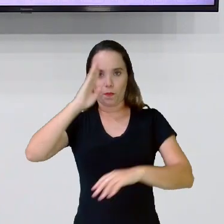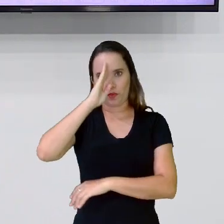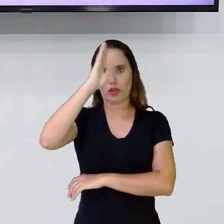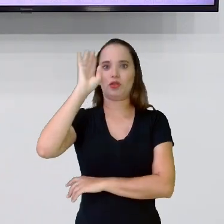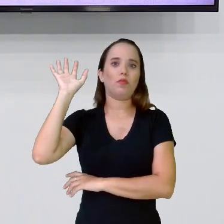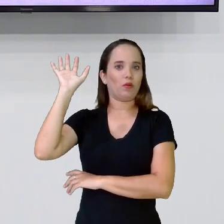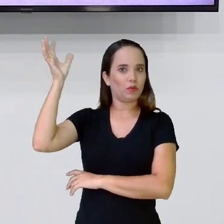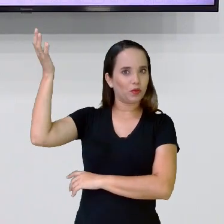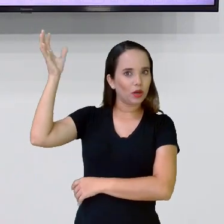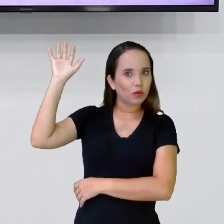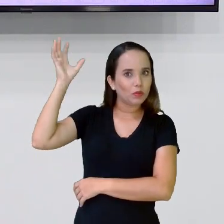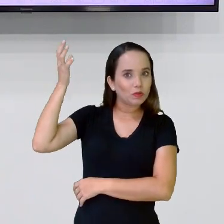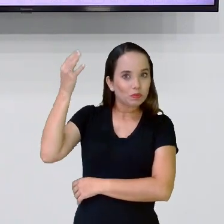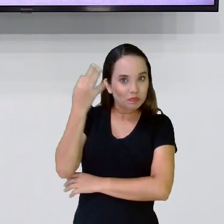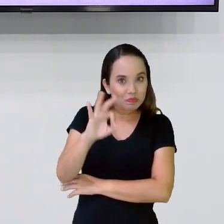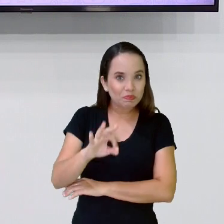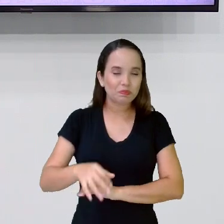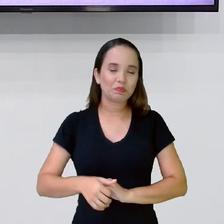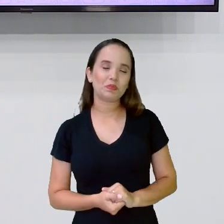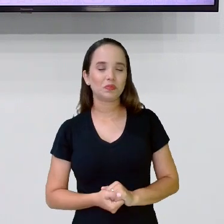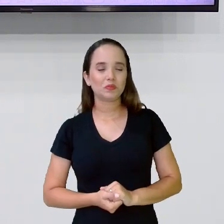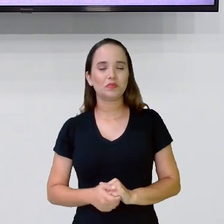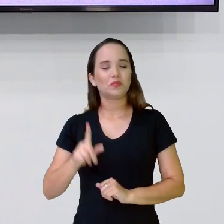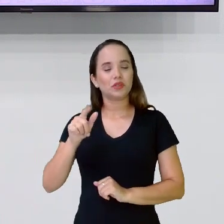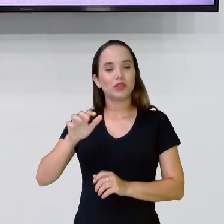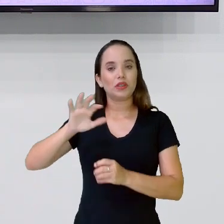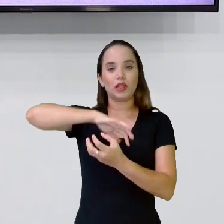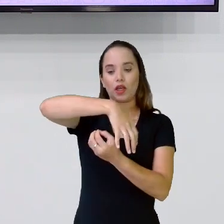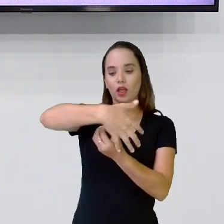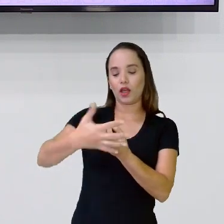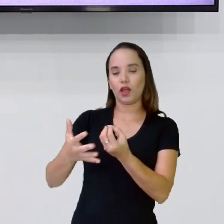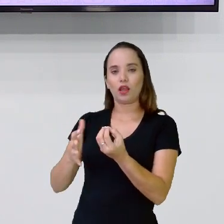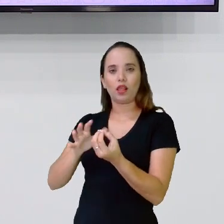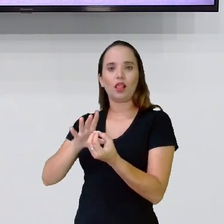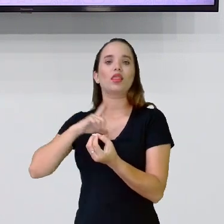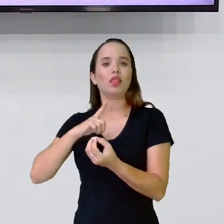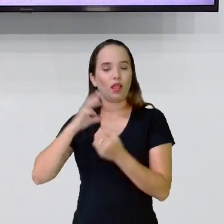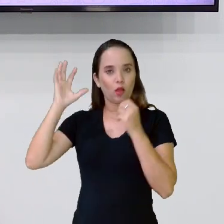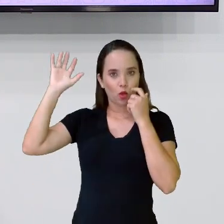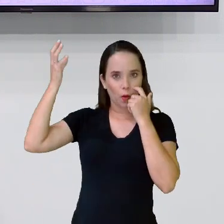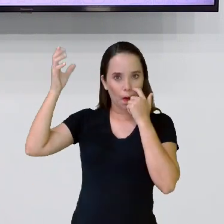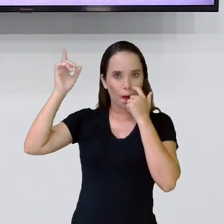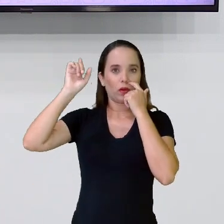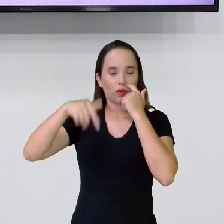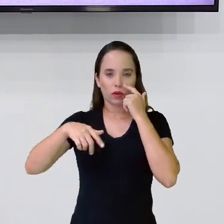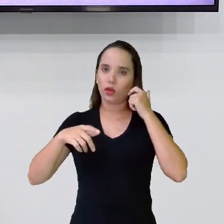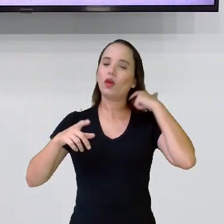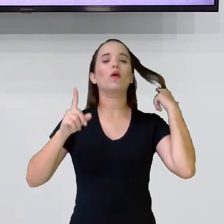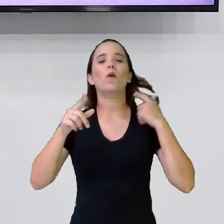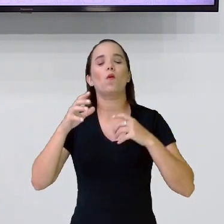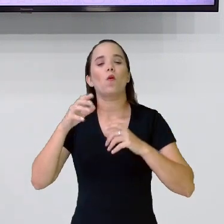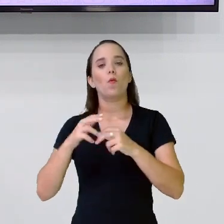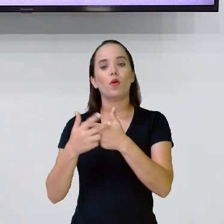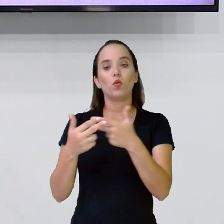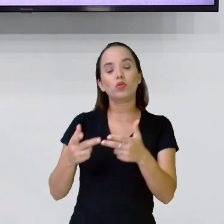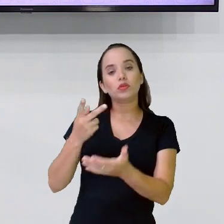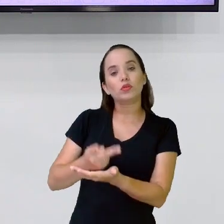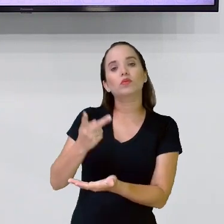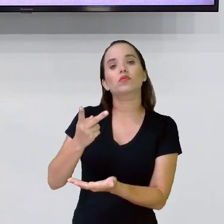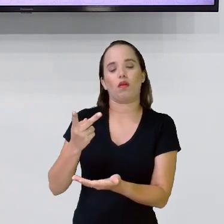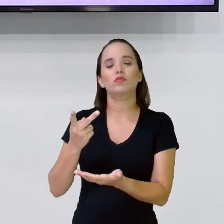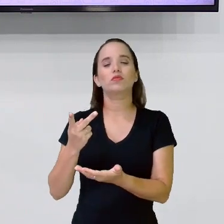né? A atmosfera é onde vão acontecer o clima, ele também é chamado de fenômenos atmosféricos. Então, o primeiro elemento natural